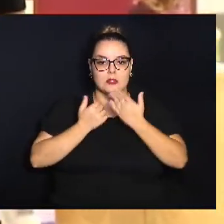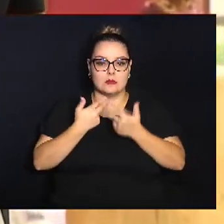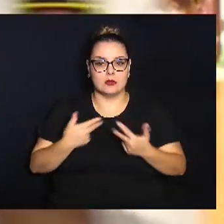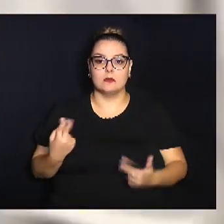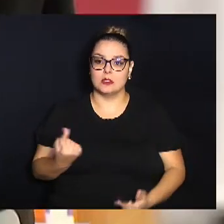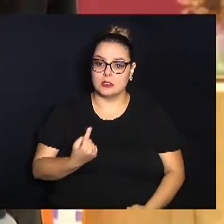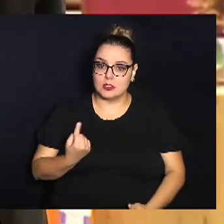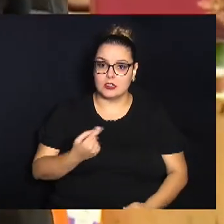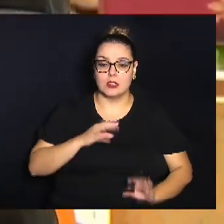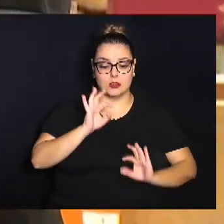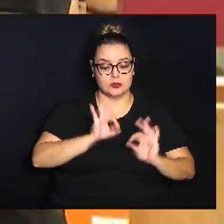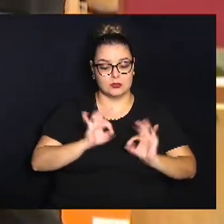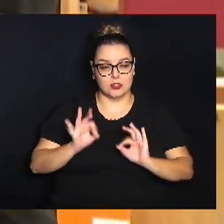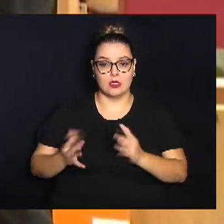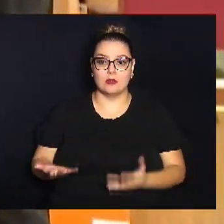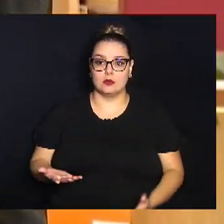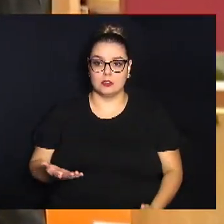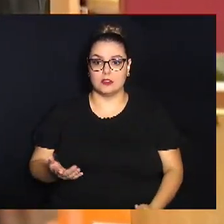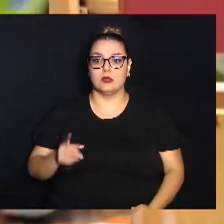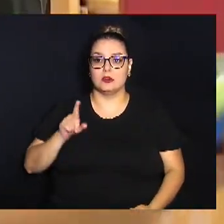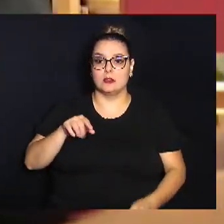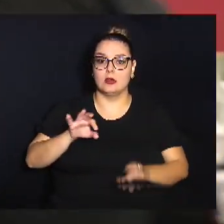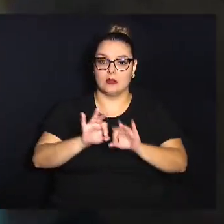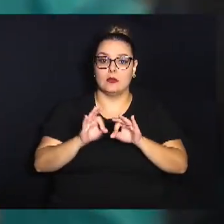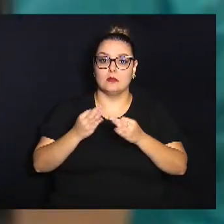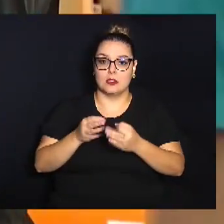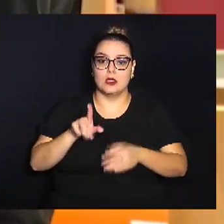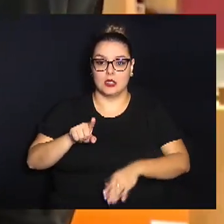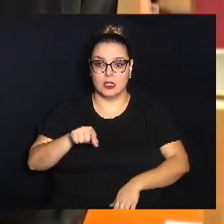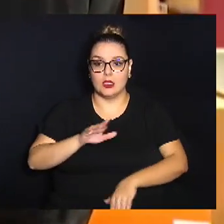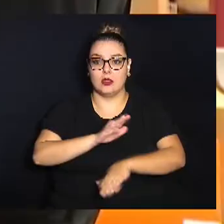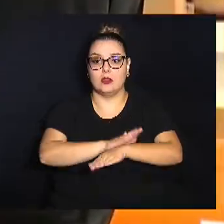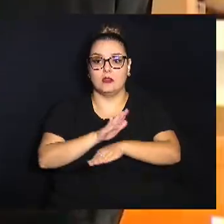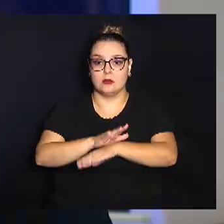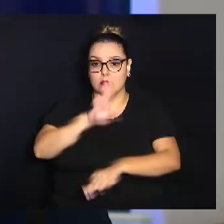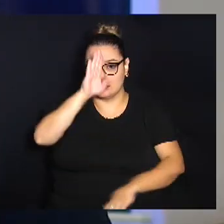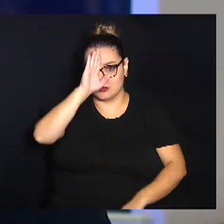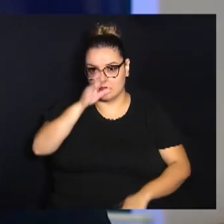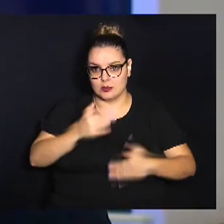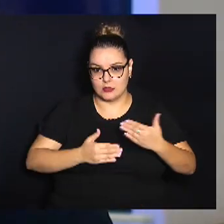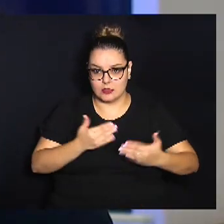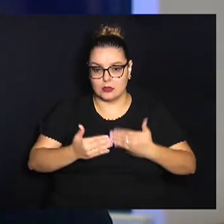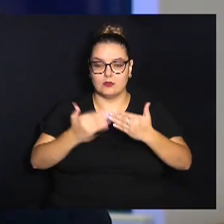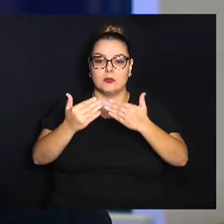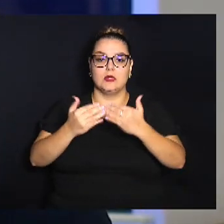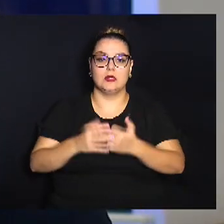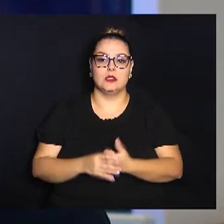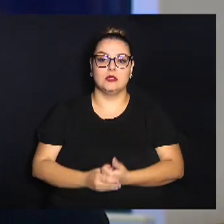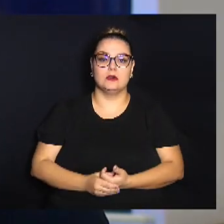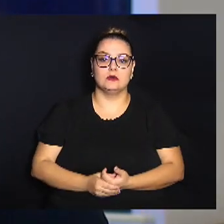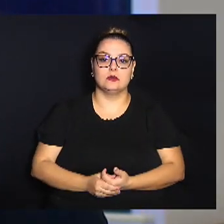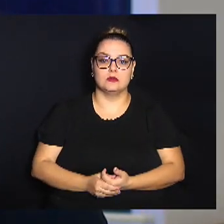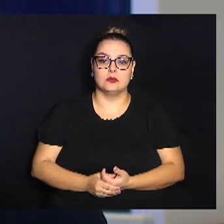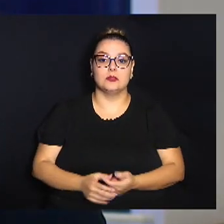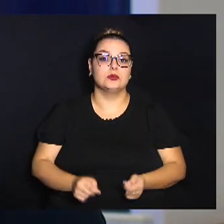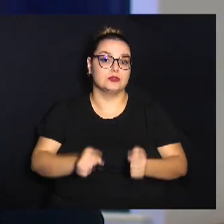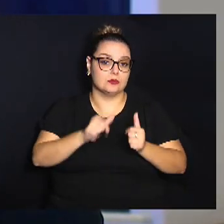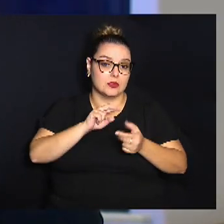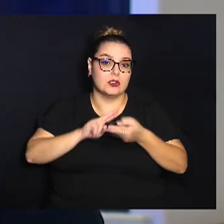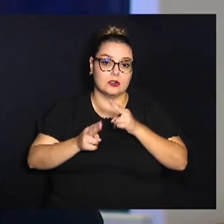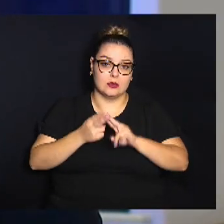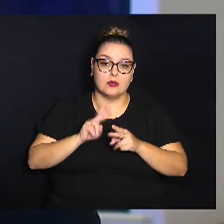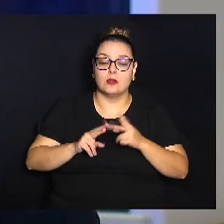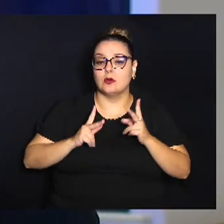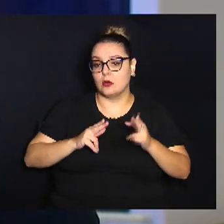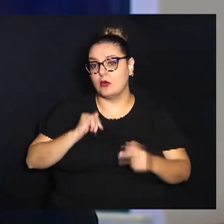sozinha, se organizar. Então a família ela é colaboradora principal no processo de ganhos de habilidades, como a gente